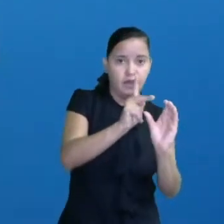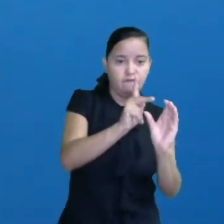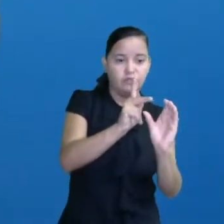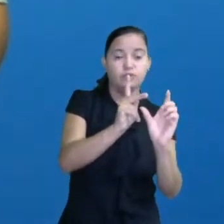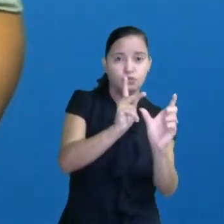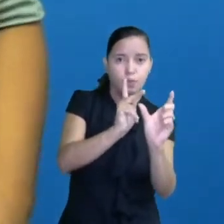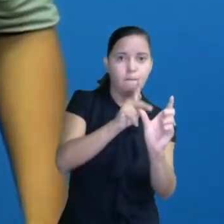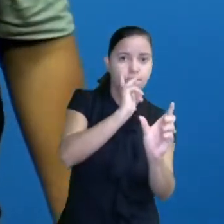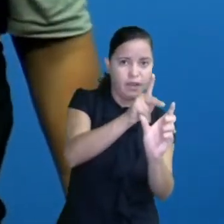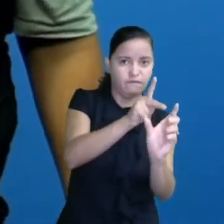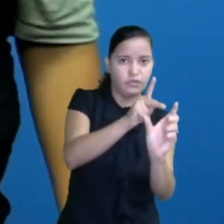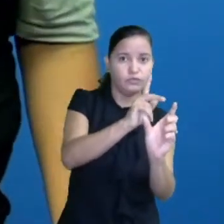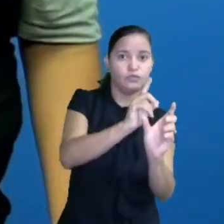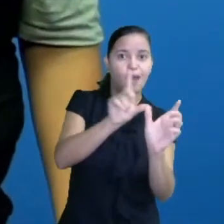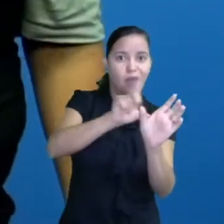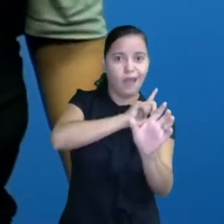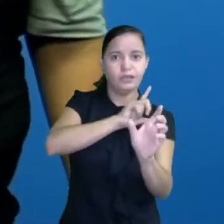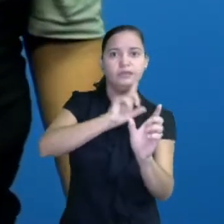sufixo.